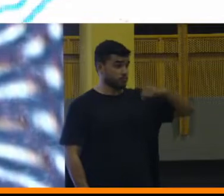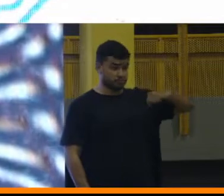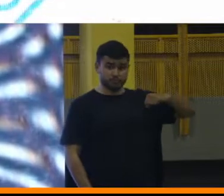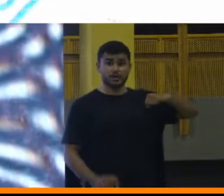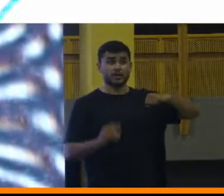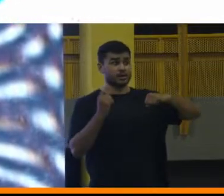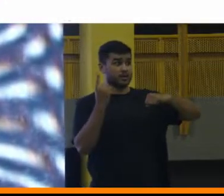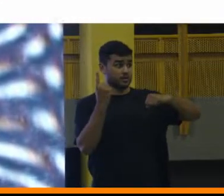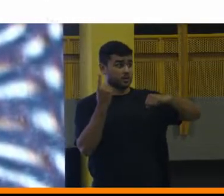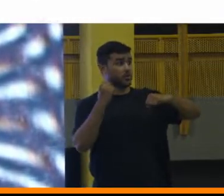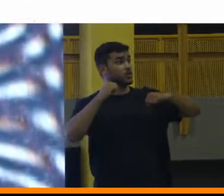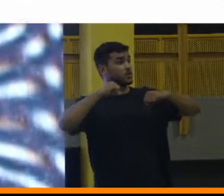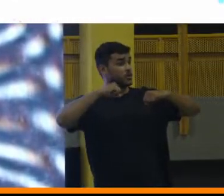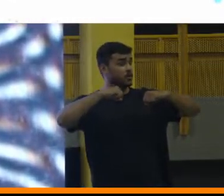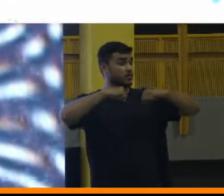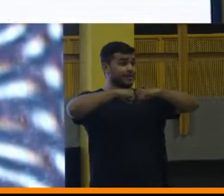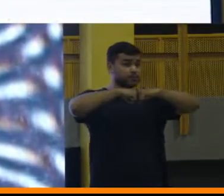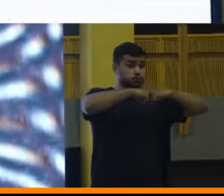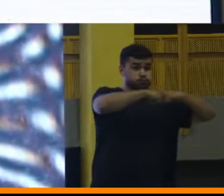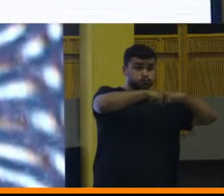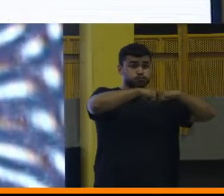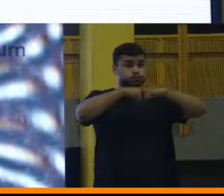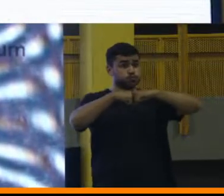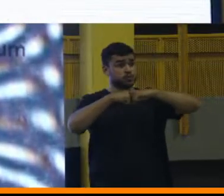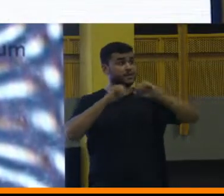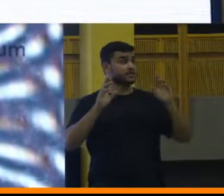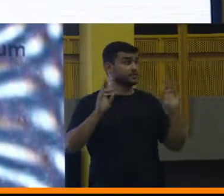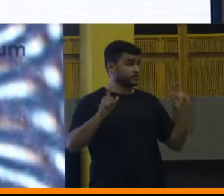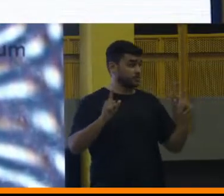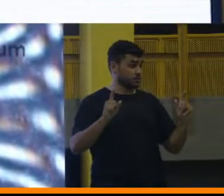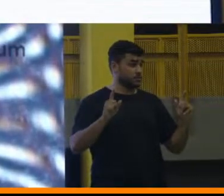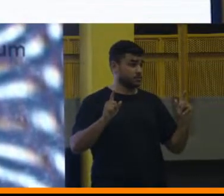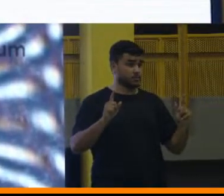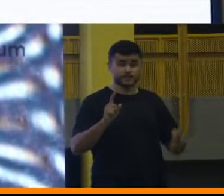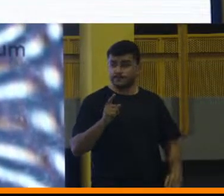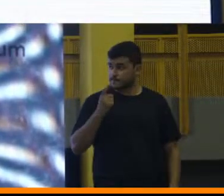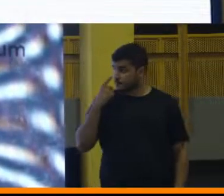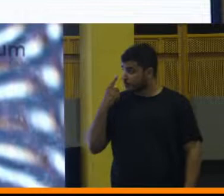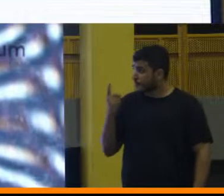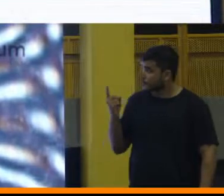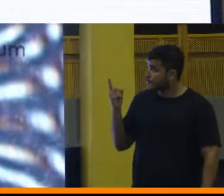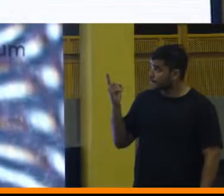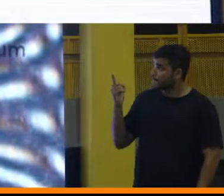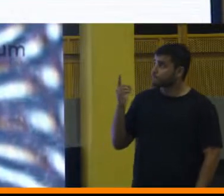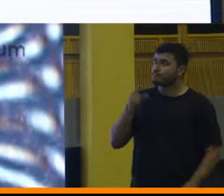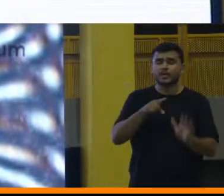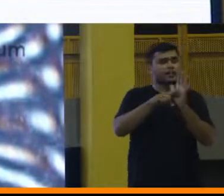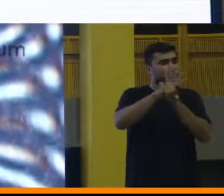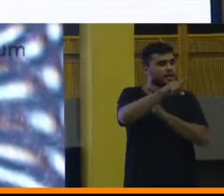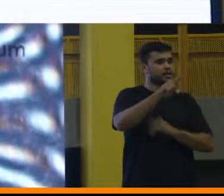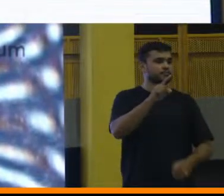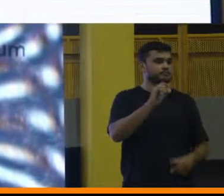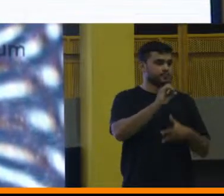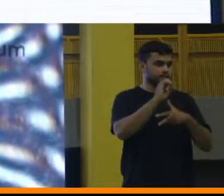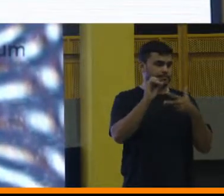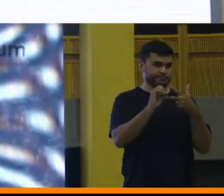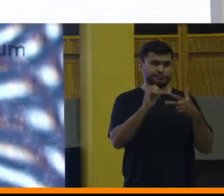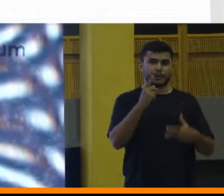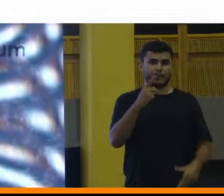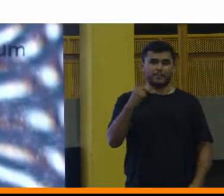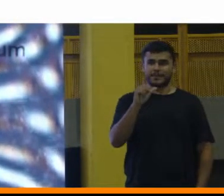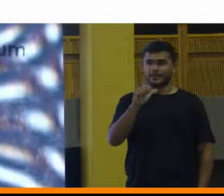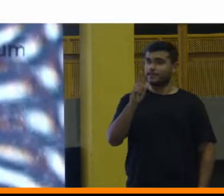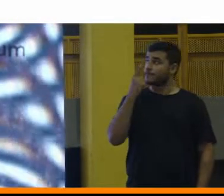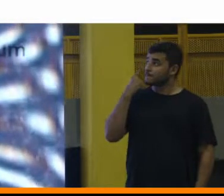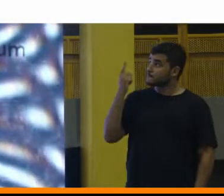entre duas coisas. E vamos lá. Temos aqui uma questão do Enem PPL, em que a